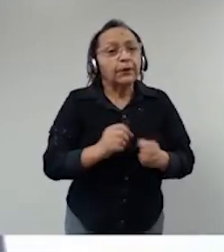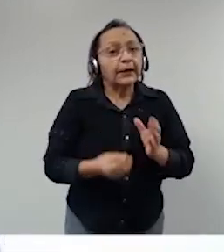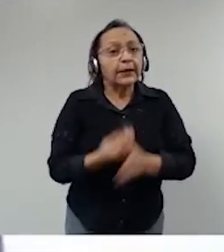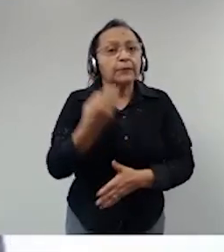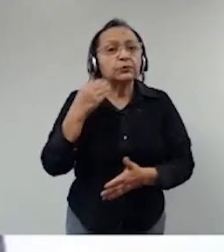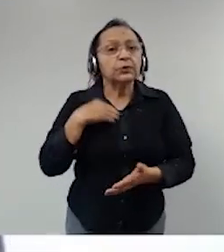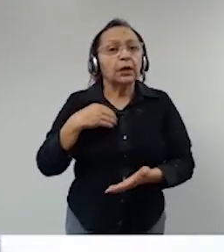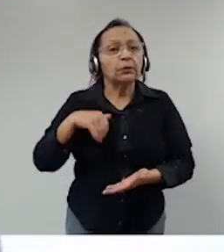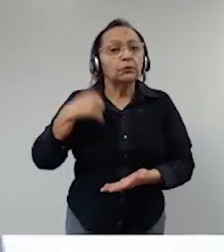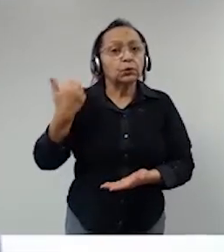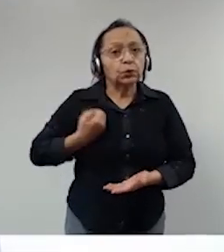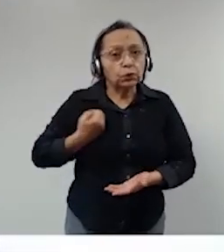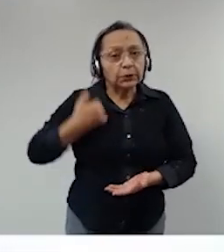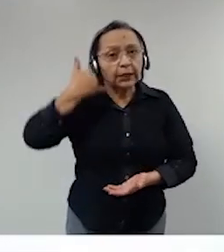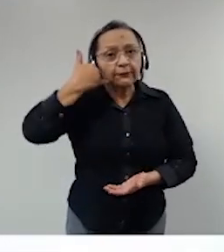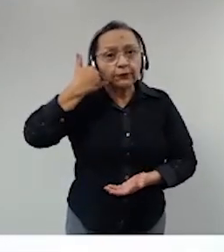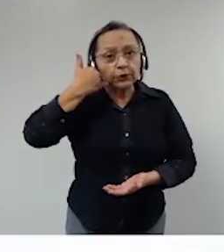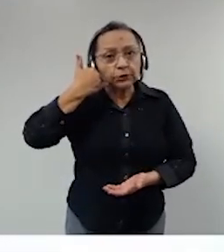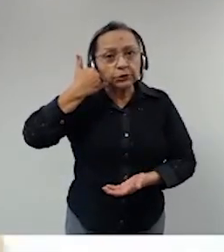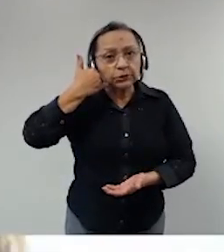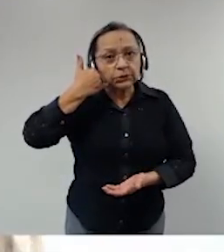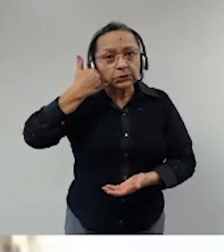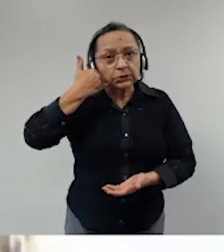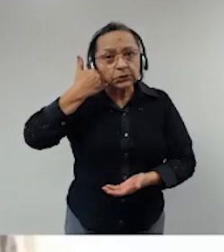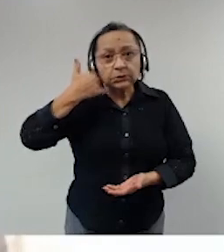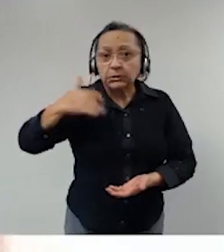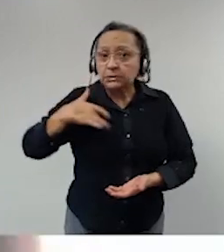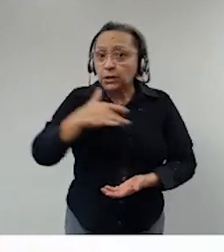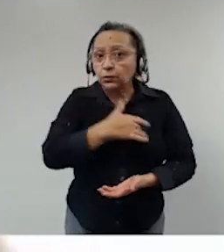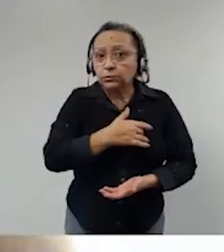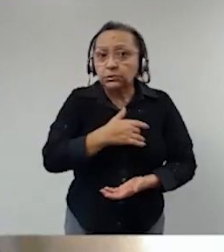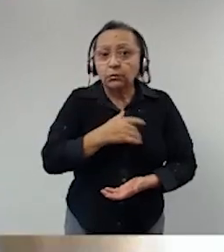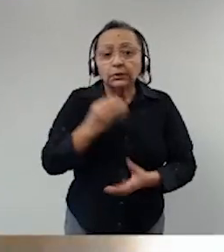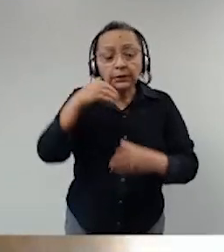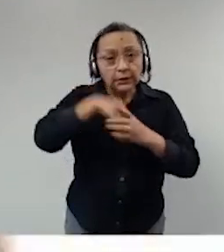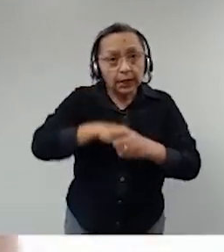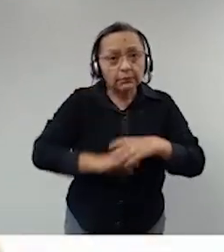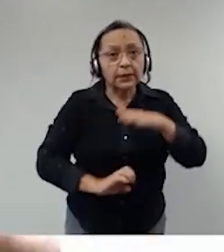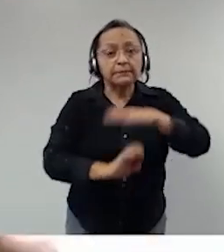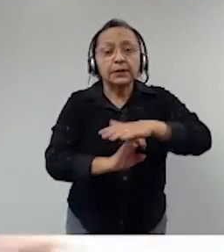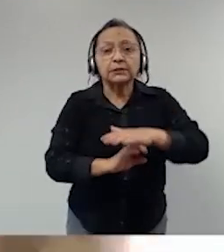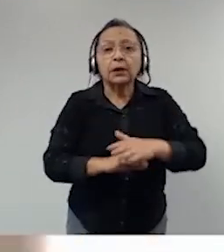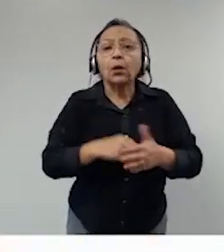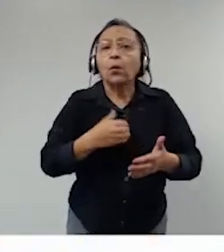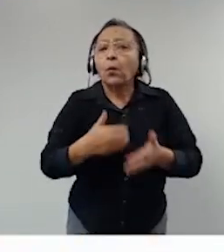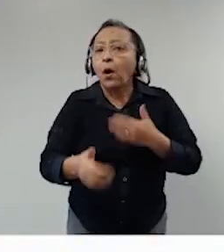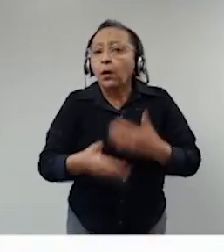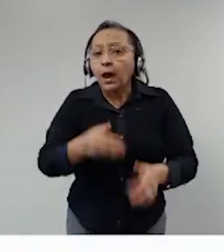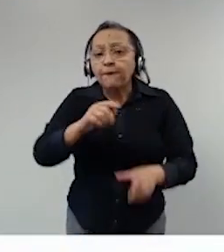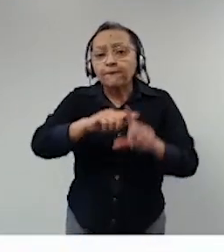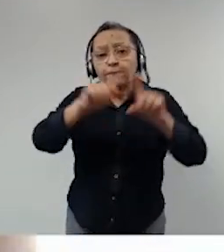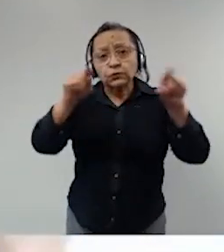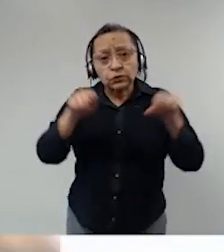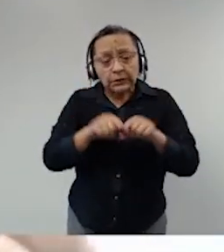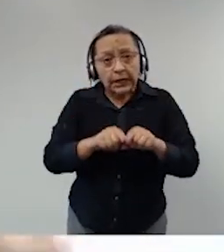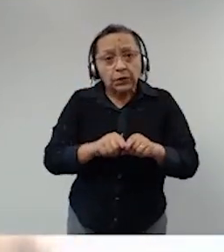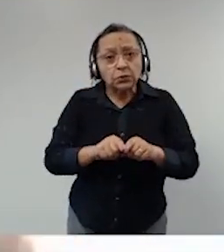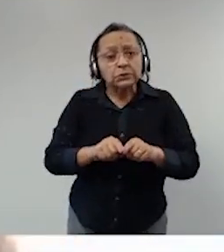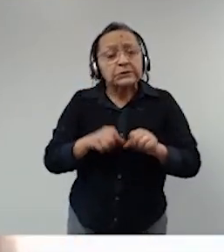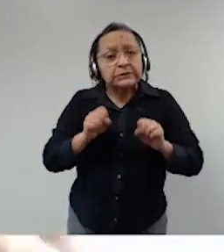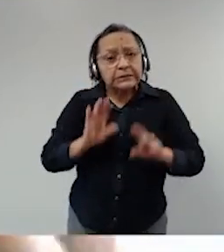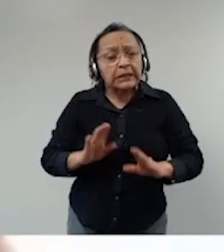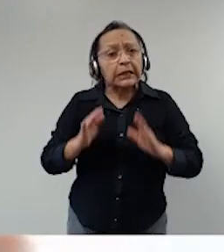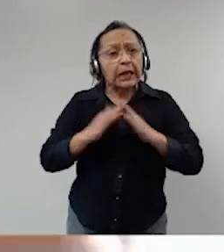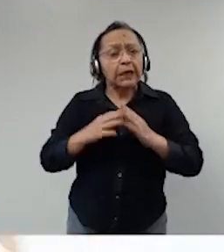disque saúde, né, na companhia. Então, qualquer funcionário que poderia, eventualmente, ainda que estivesse em casa, ter algum tipo de sintoma